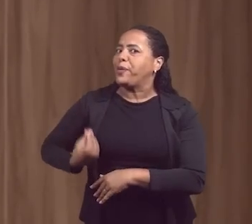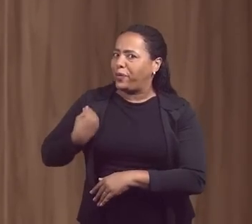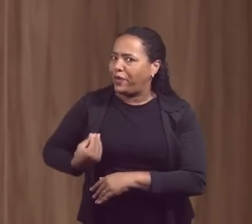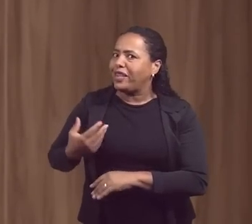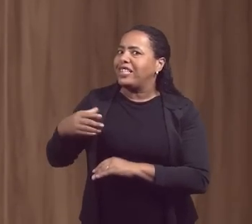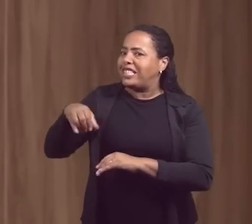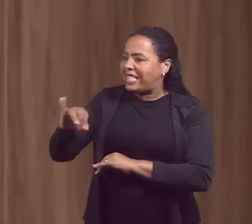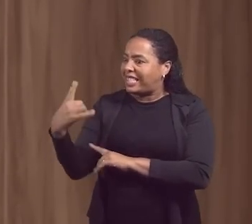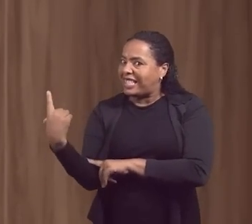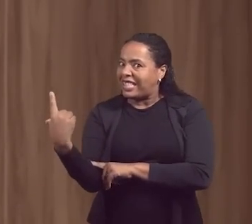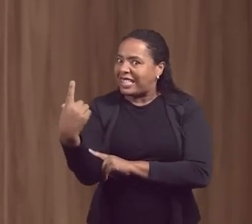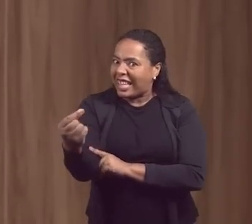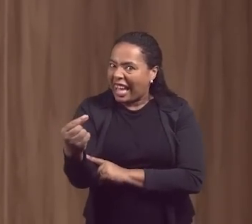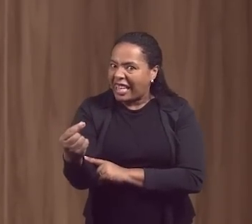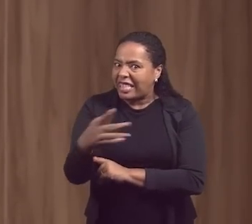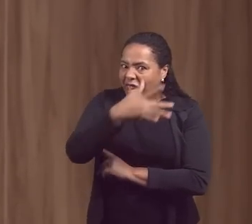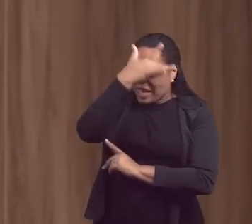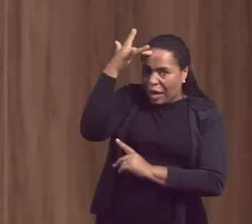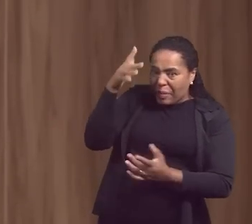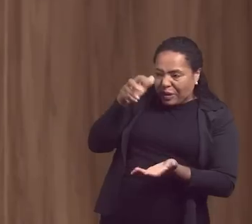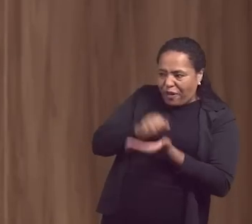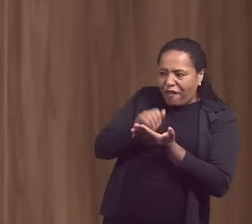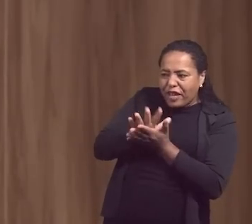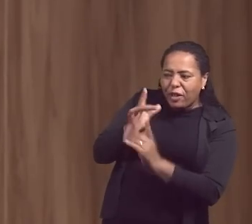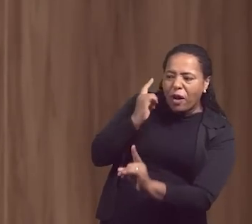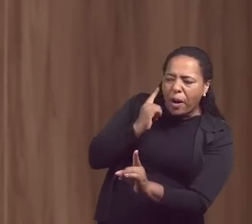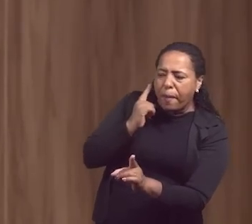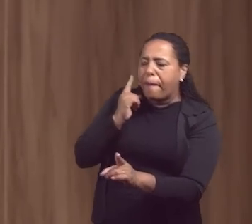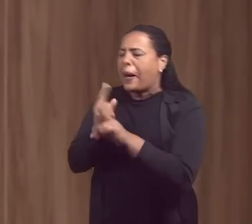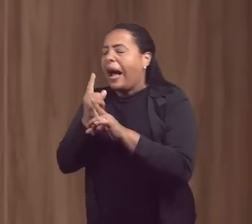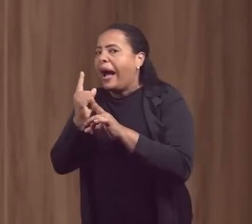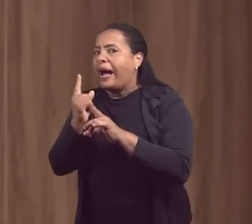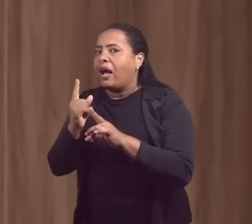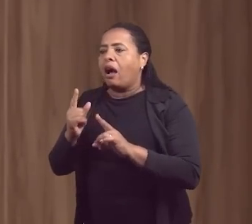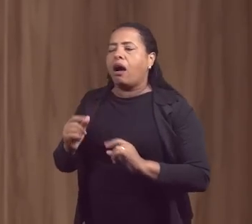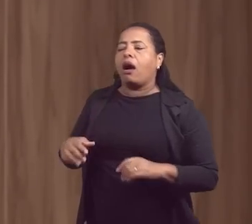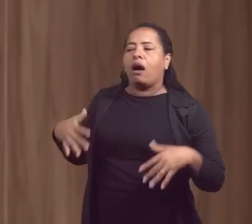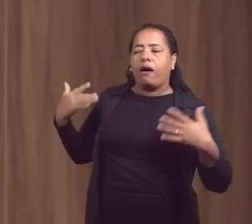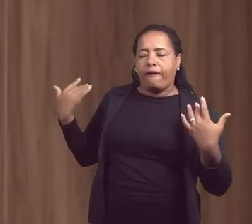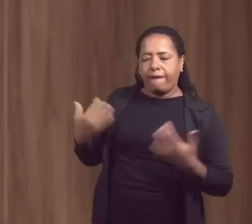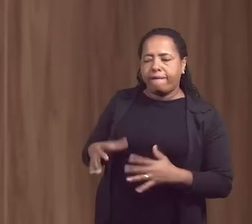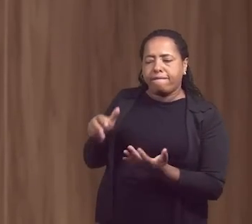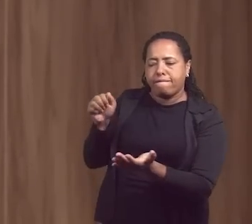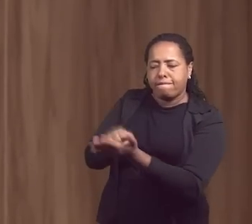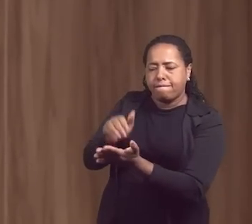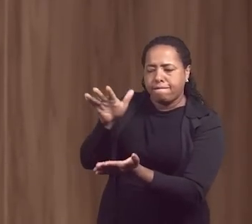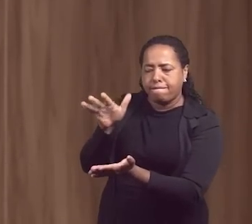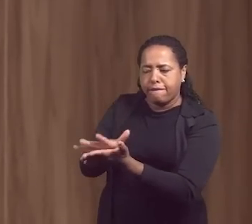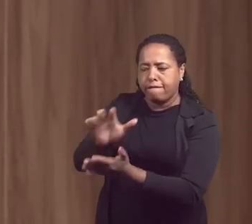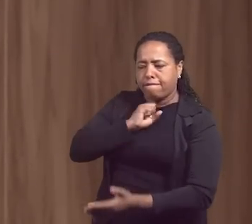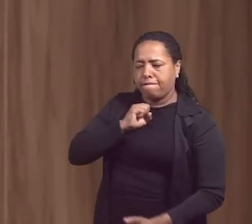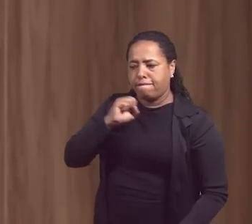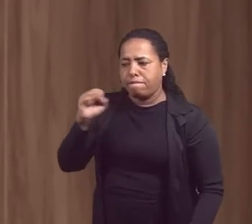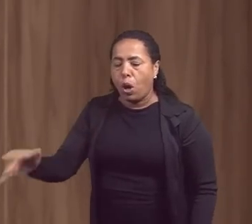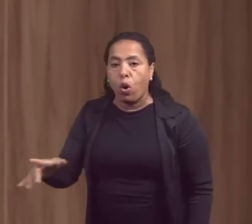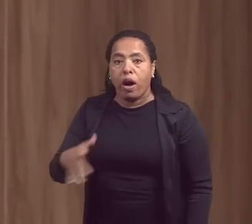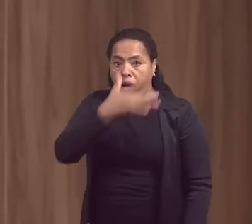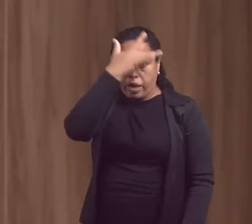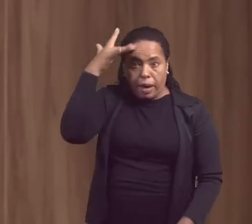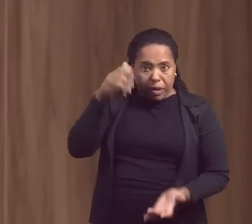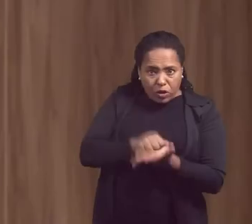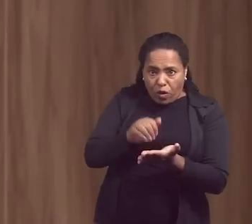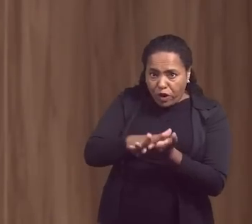saísse dali e o vingador de sangue o achasse, poderia dar contra ele, viu? E o vingador não seria culpado daquele